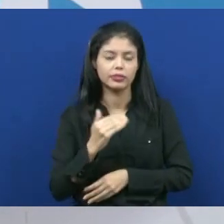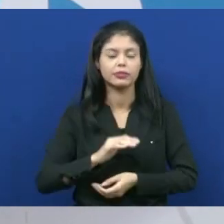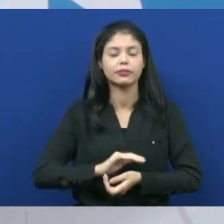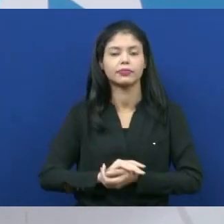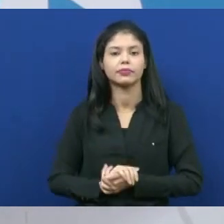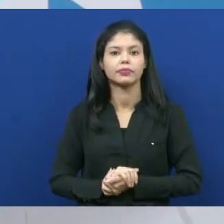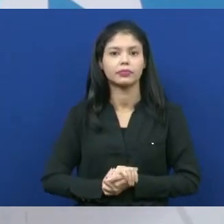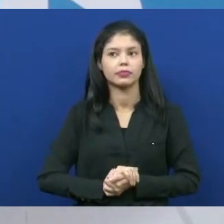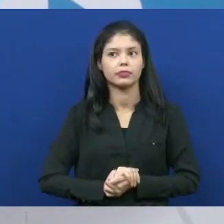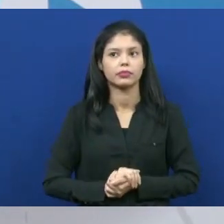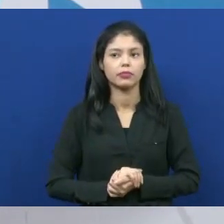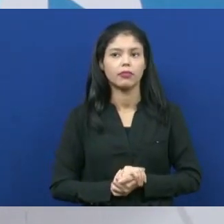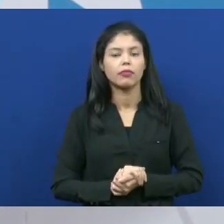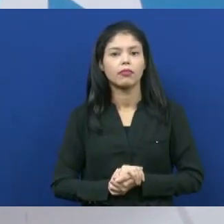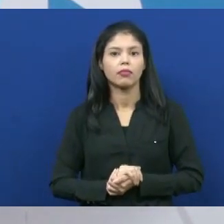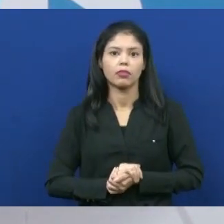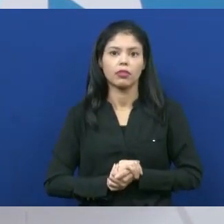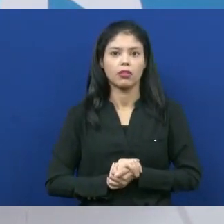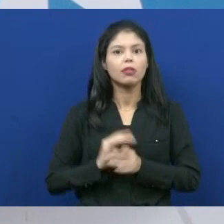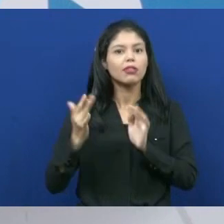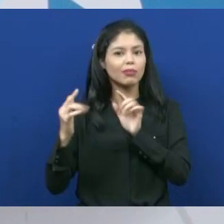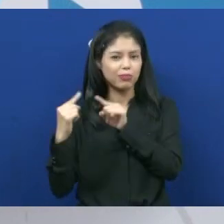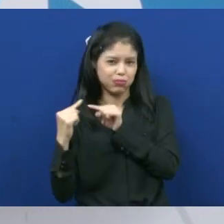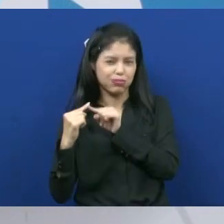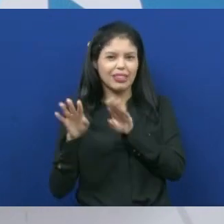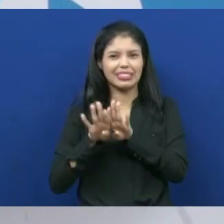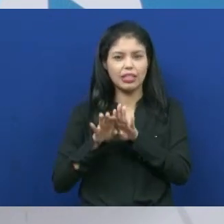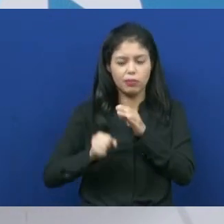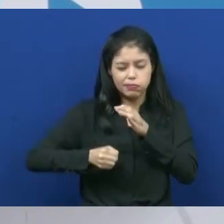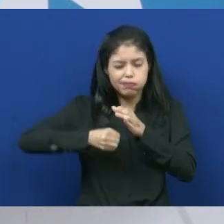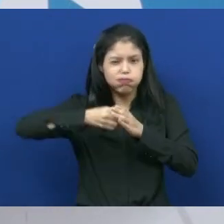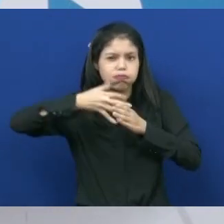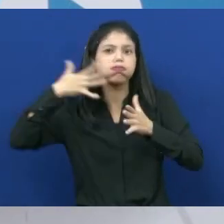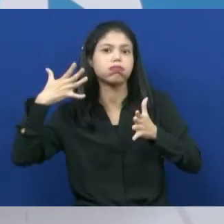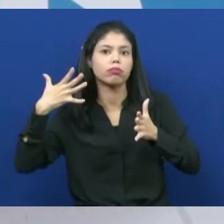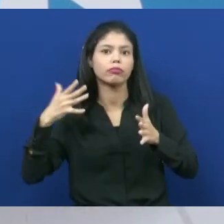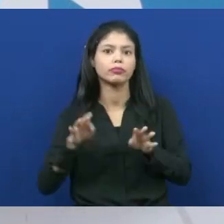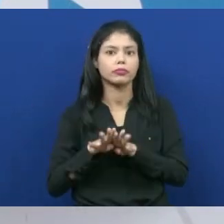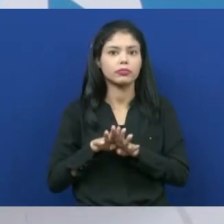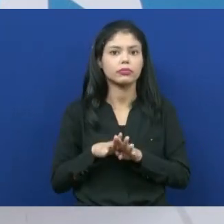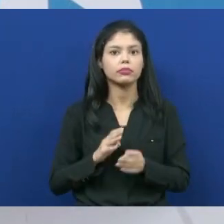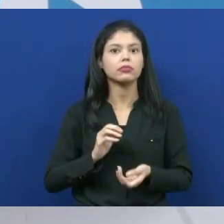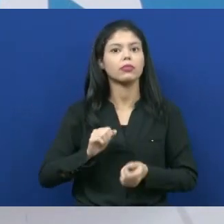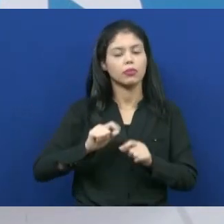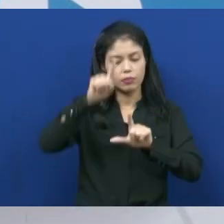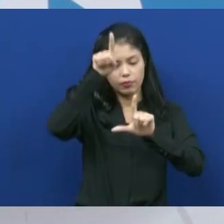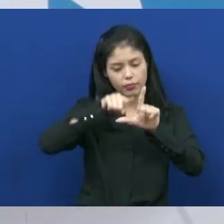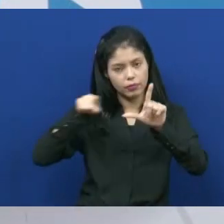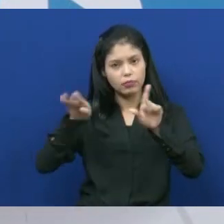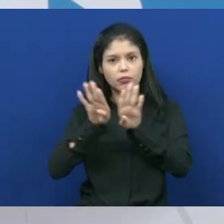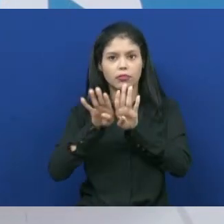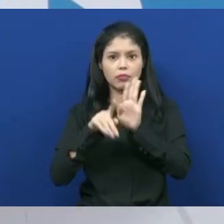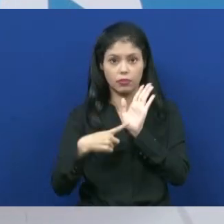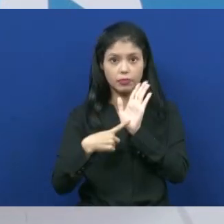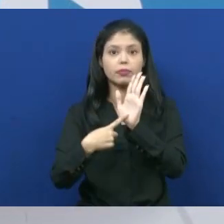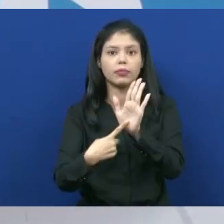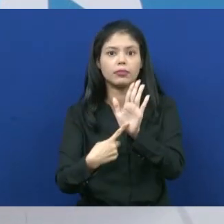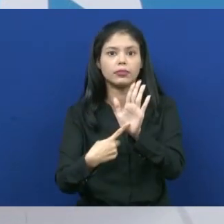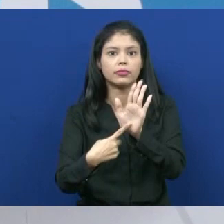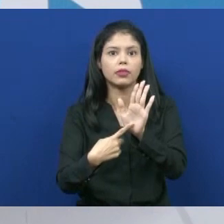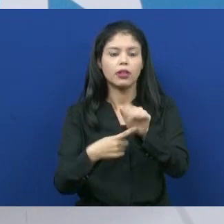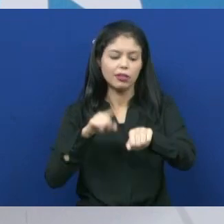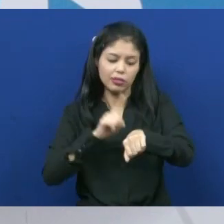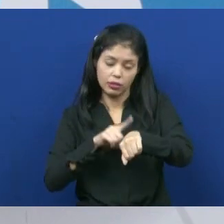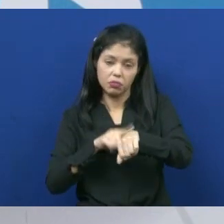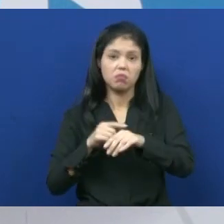vírus. O grau de contágio é muito alto. Sendo assim, os gráficos de contaminação com o